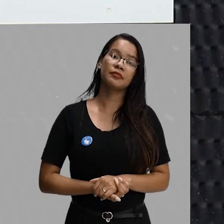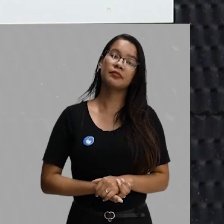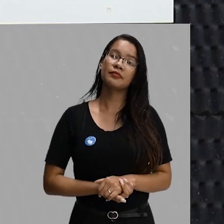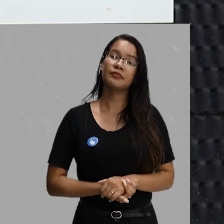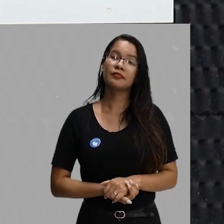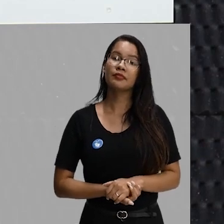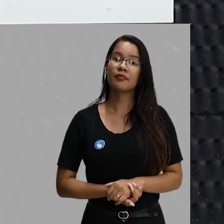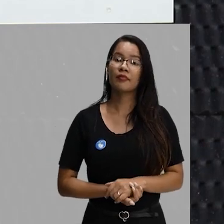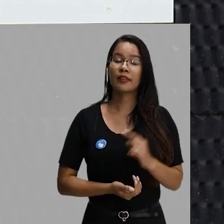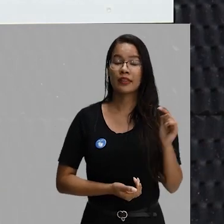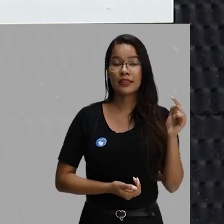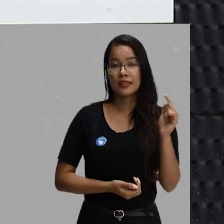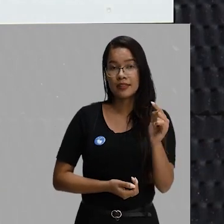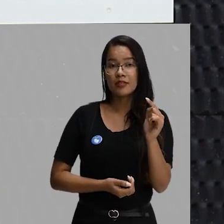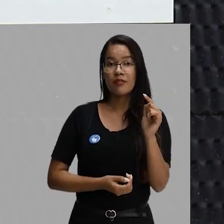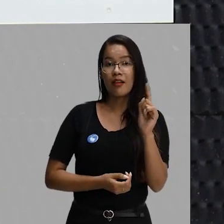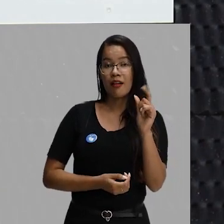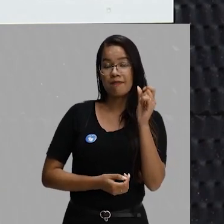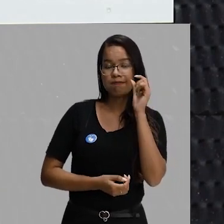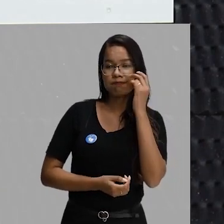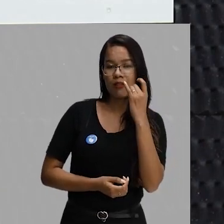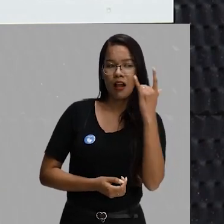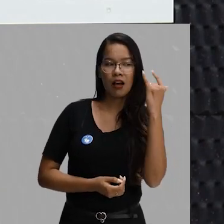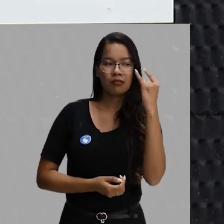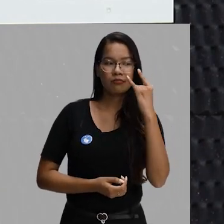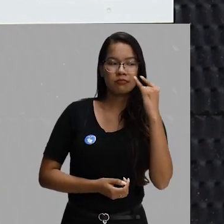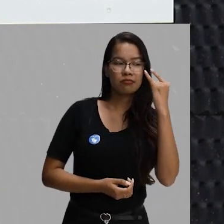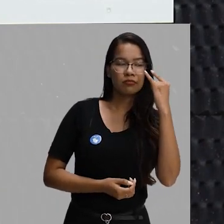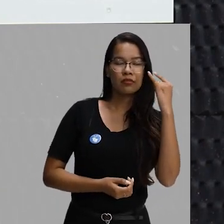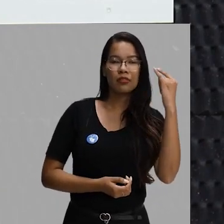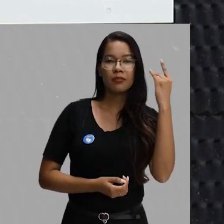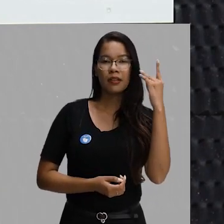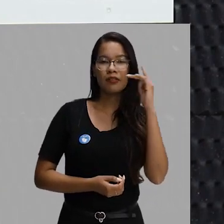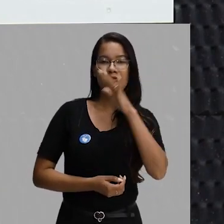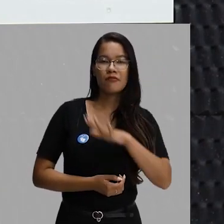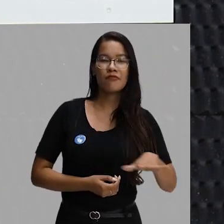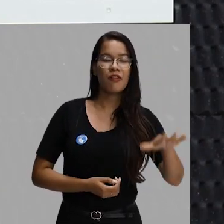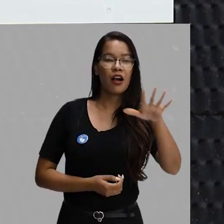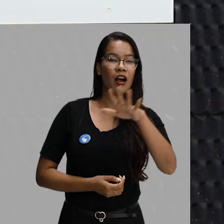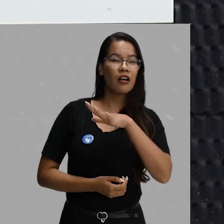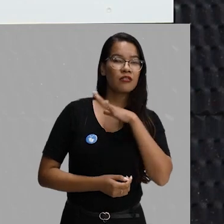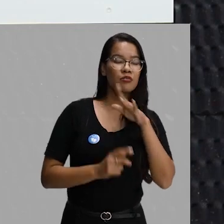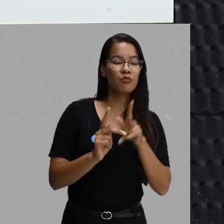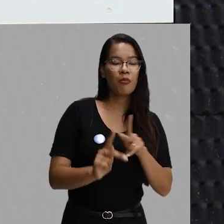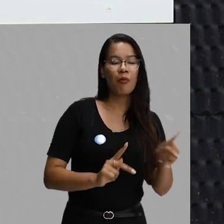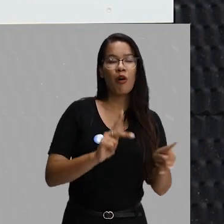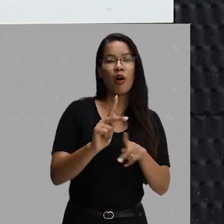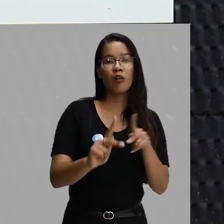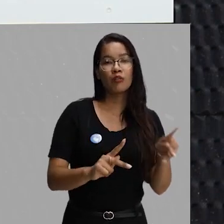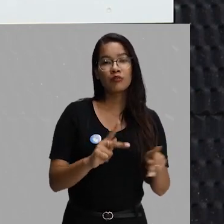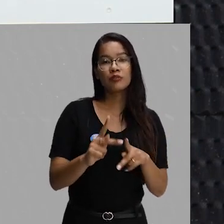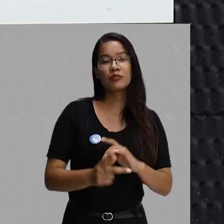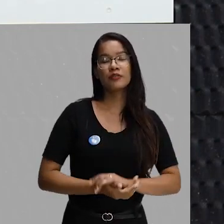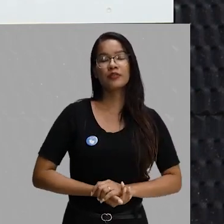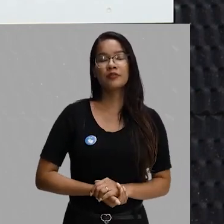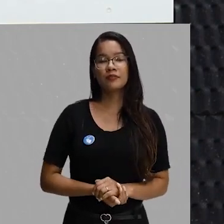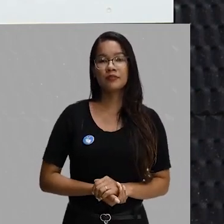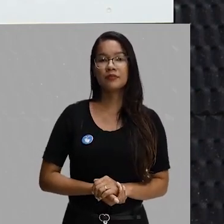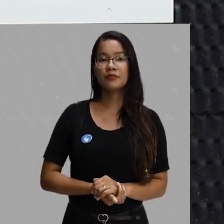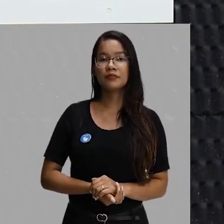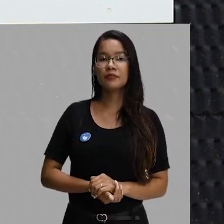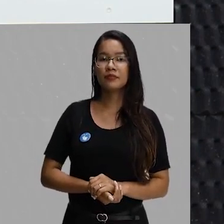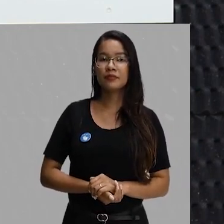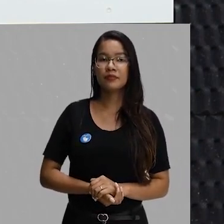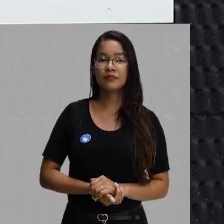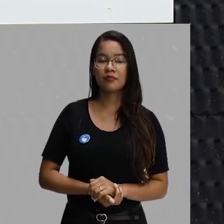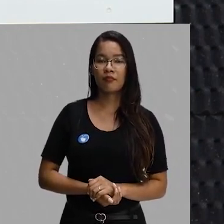solo. E isso é um atrativo para diversos povos, entre eles, como nós falamos, os italiotas, que teriam sido os